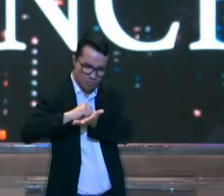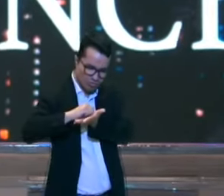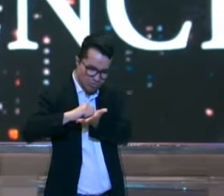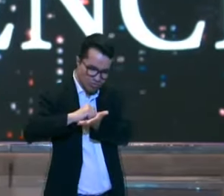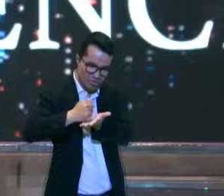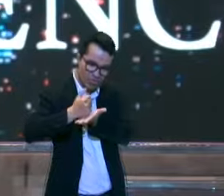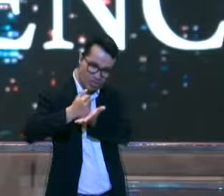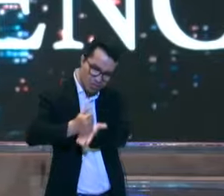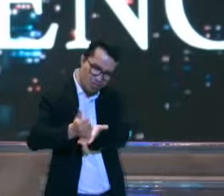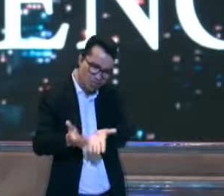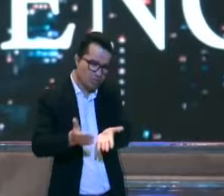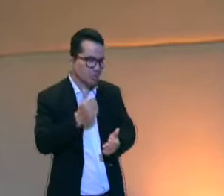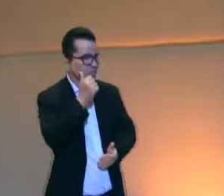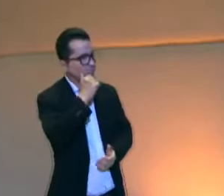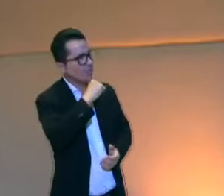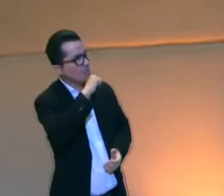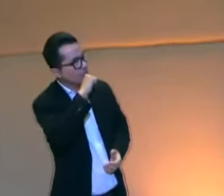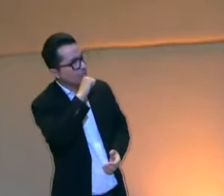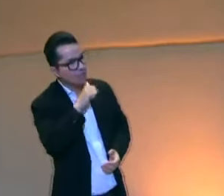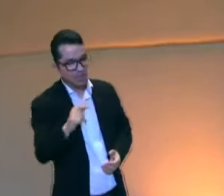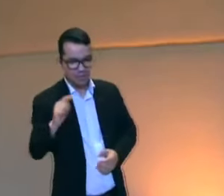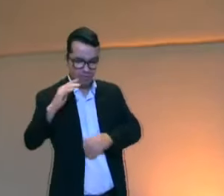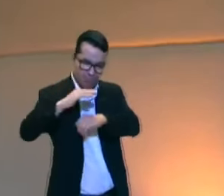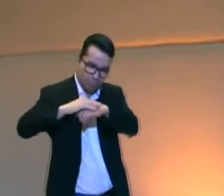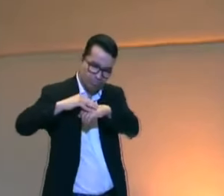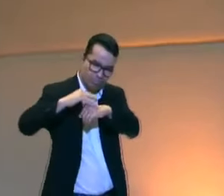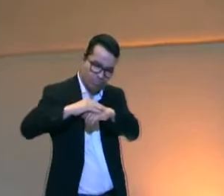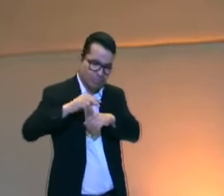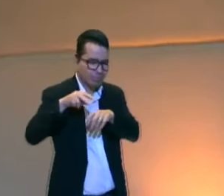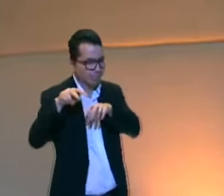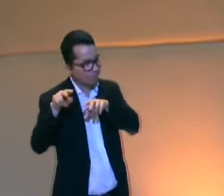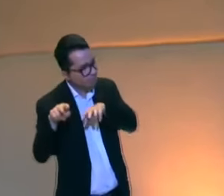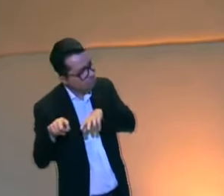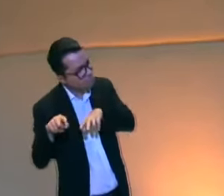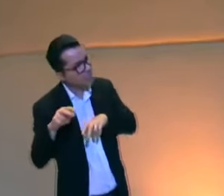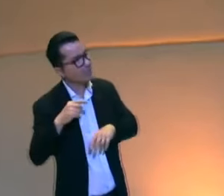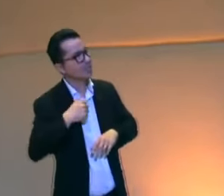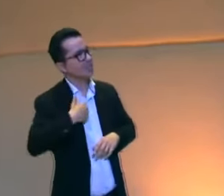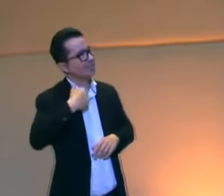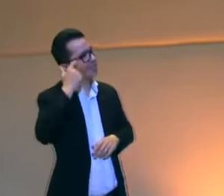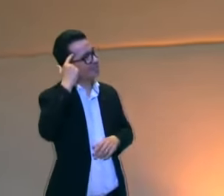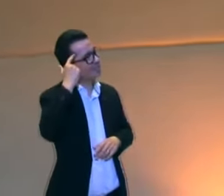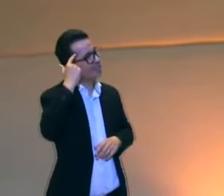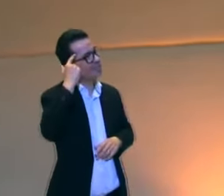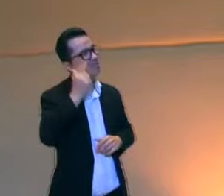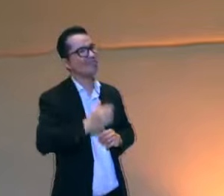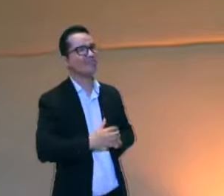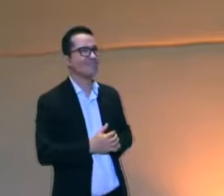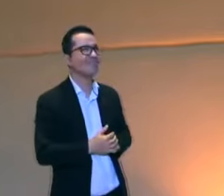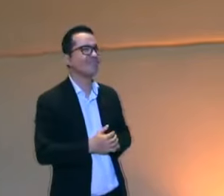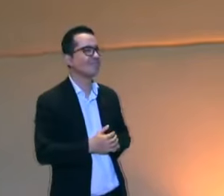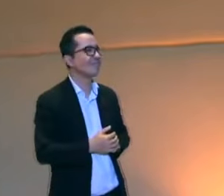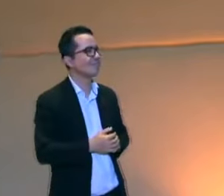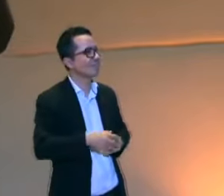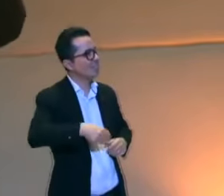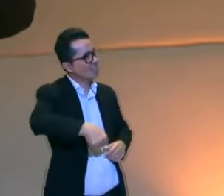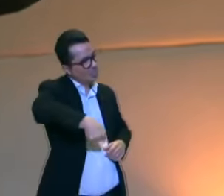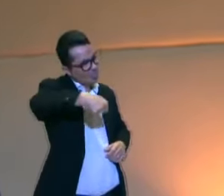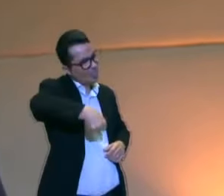Quando eu fazia ela pegar no sono, quantas vezes eu peguei saco de lixos, pastor, e eu ia